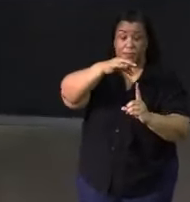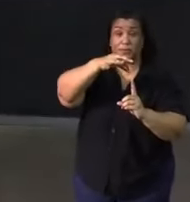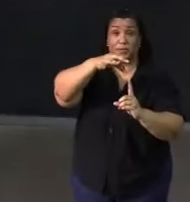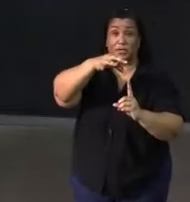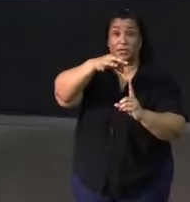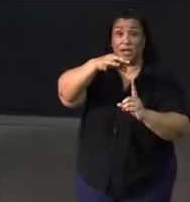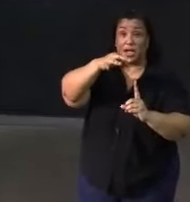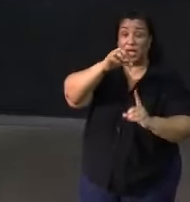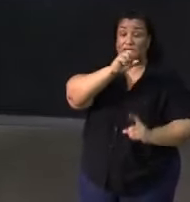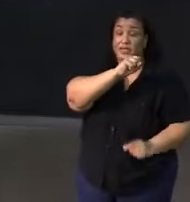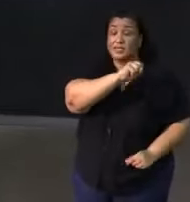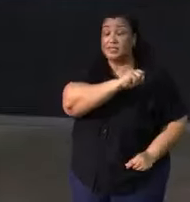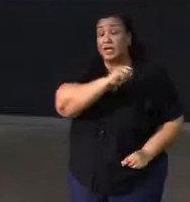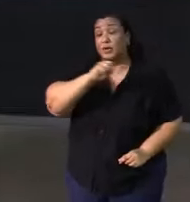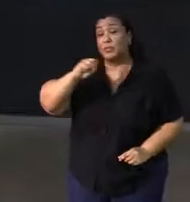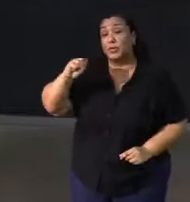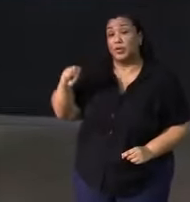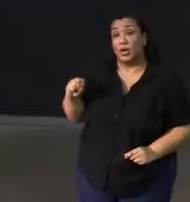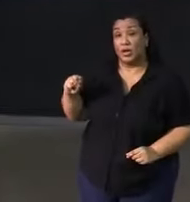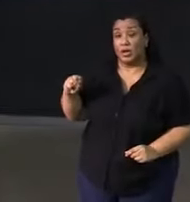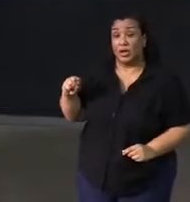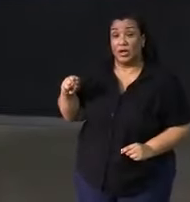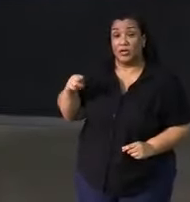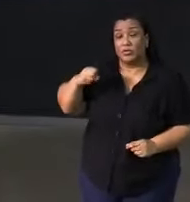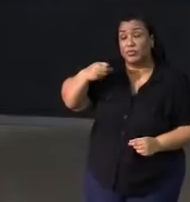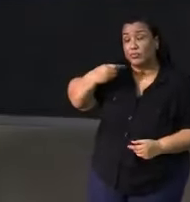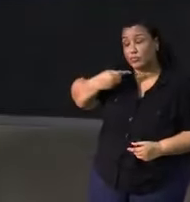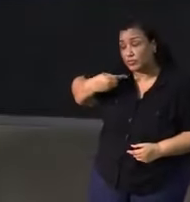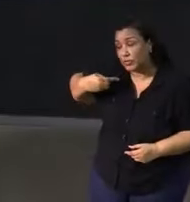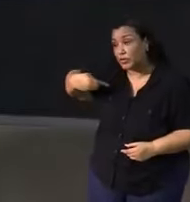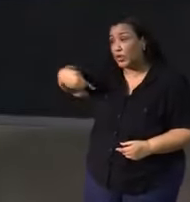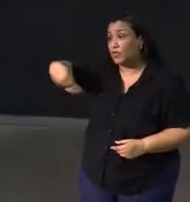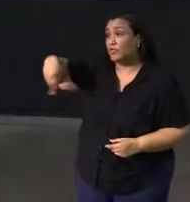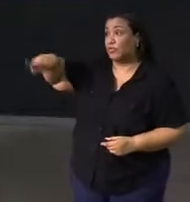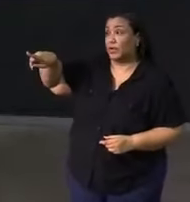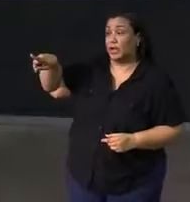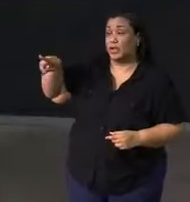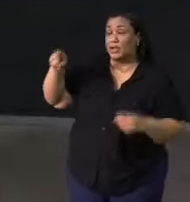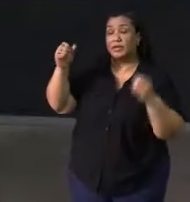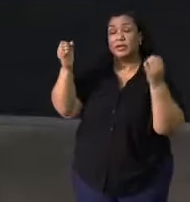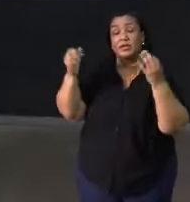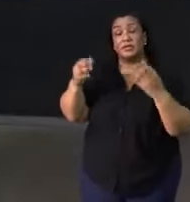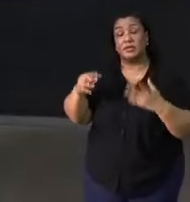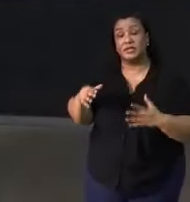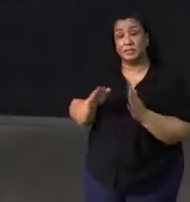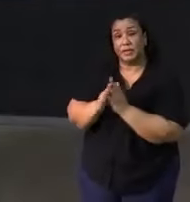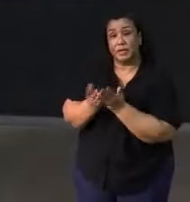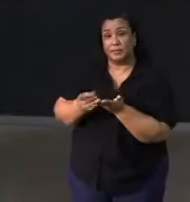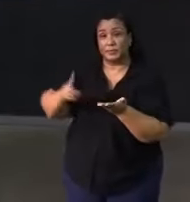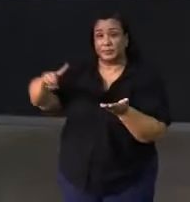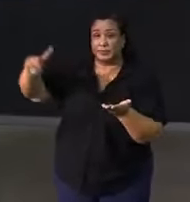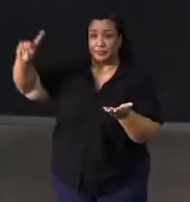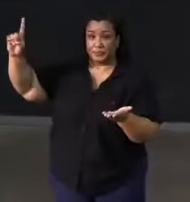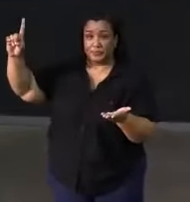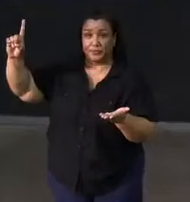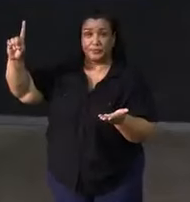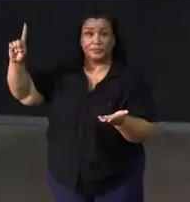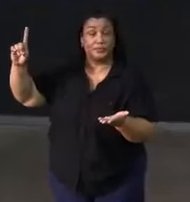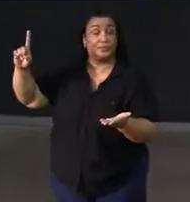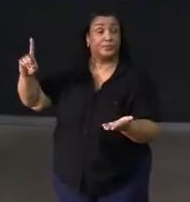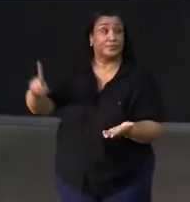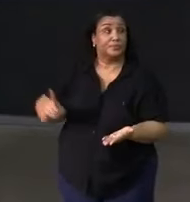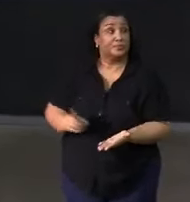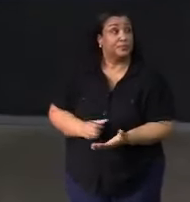se levantou e foi para Ramá. Santa e poderosa palavra